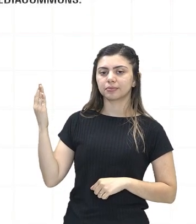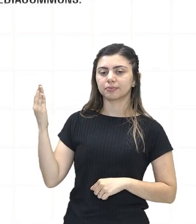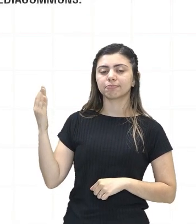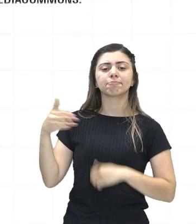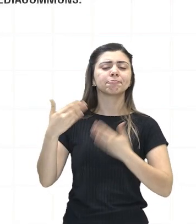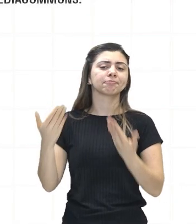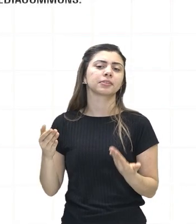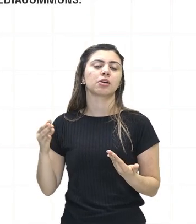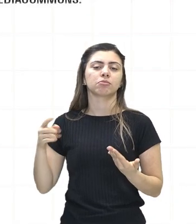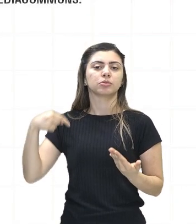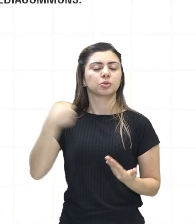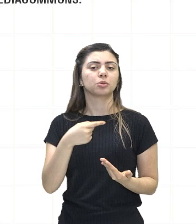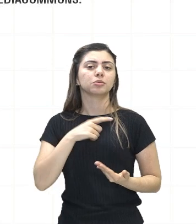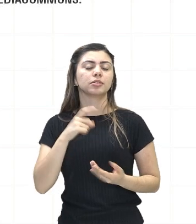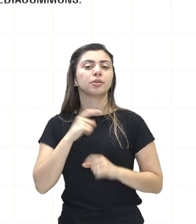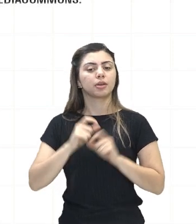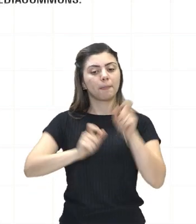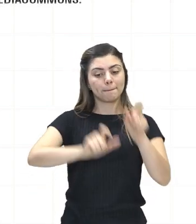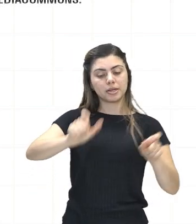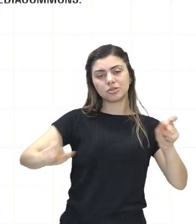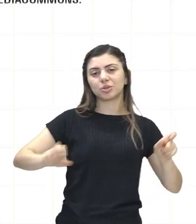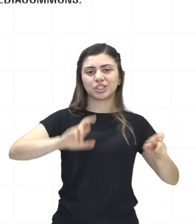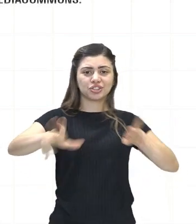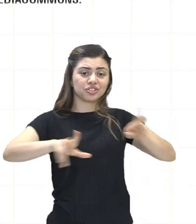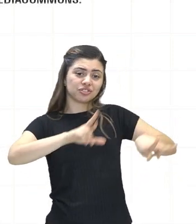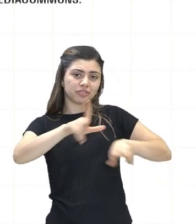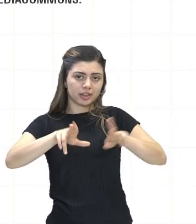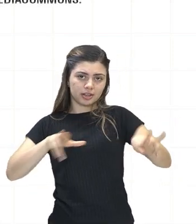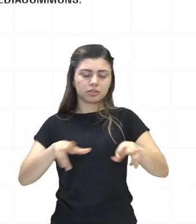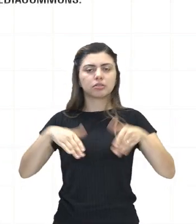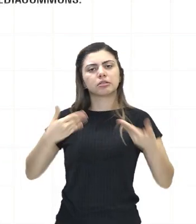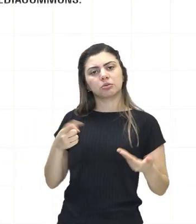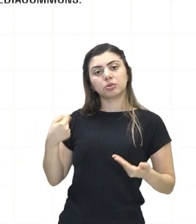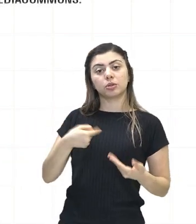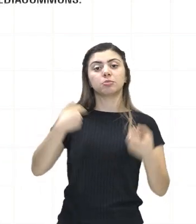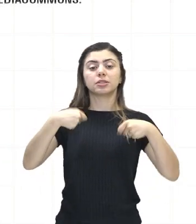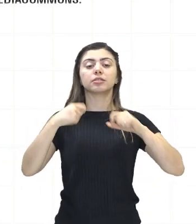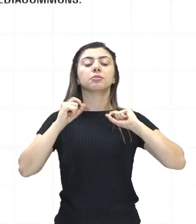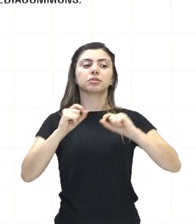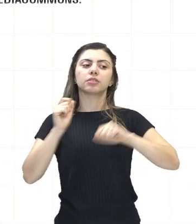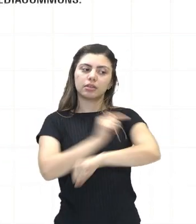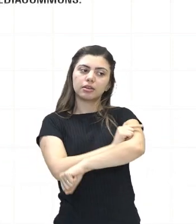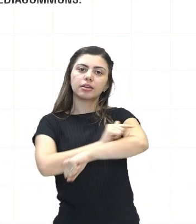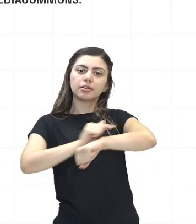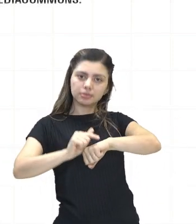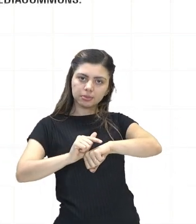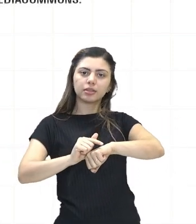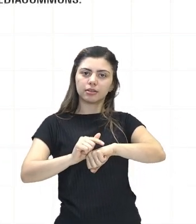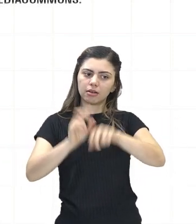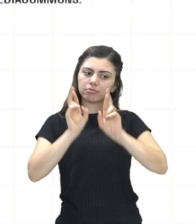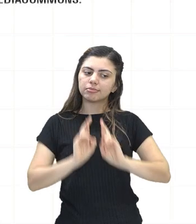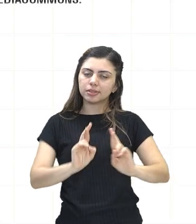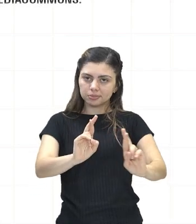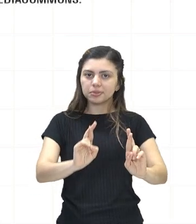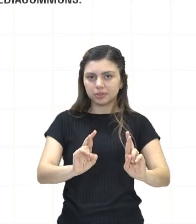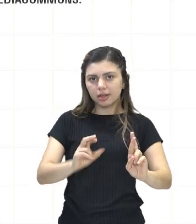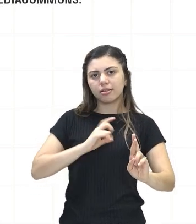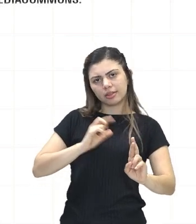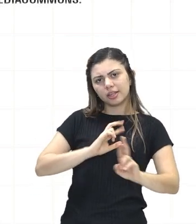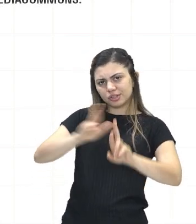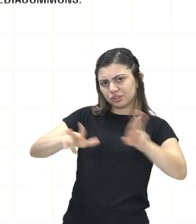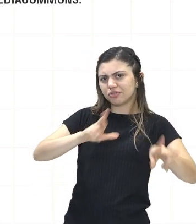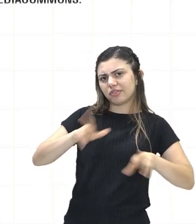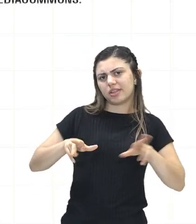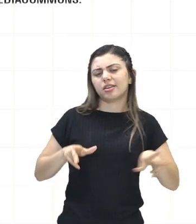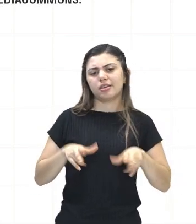Quando a gente convive com pessoas diferentes, a gente tem que ter a capacidade de aceitar a diferença, de conviver com as diferenças